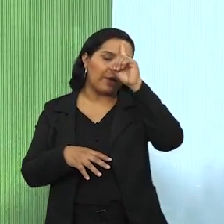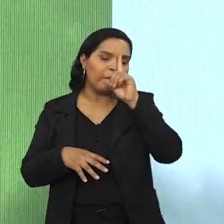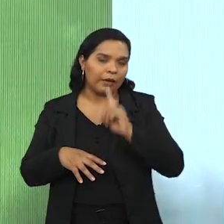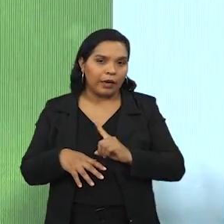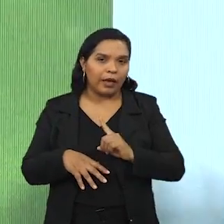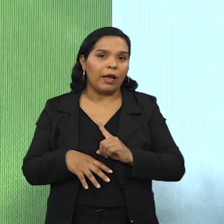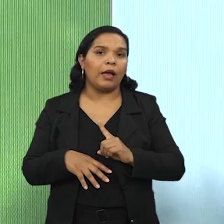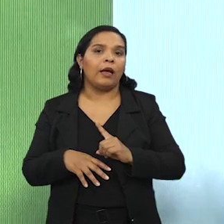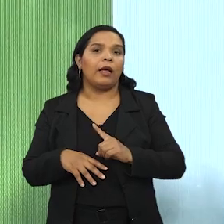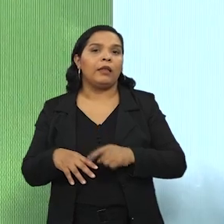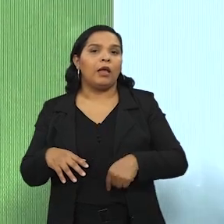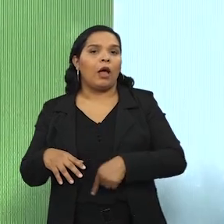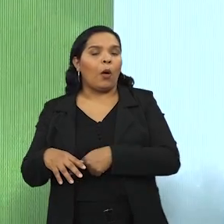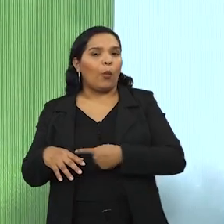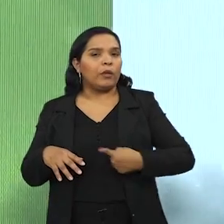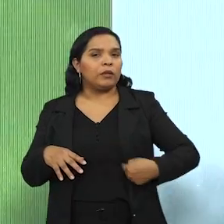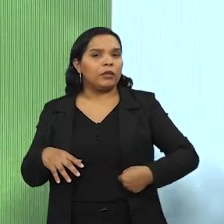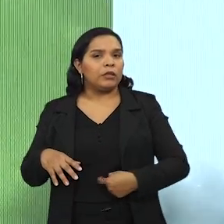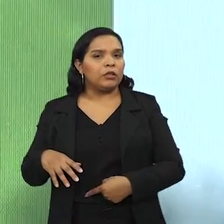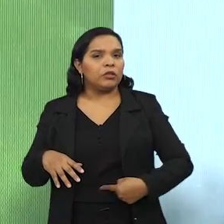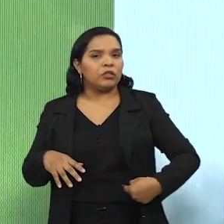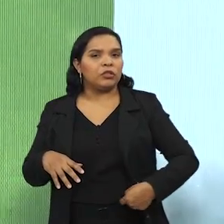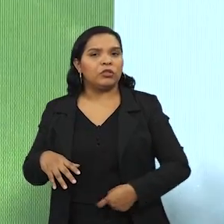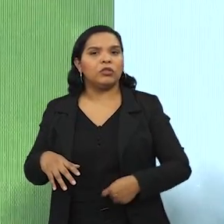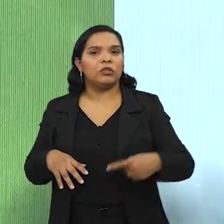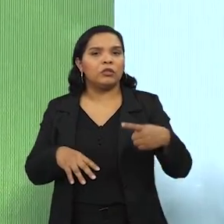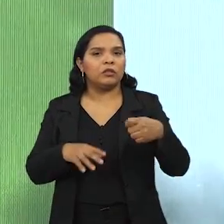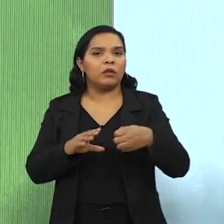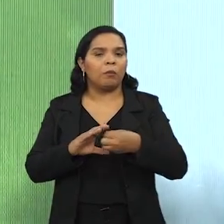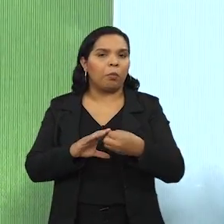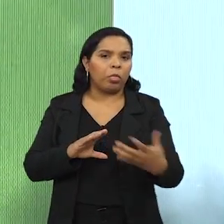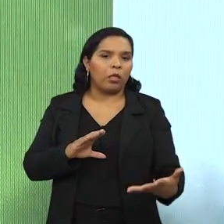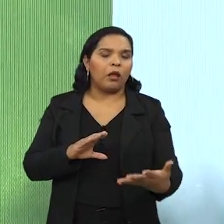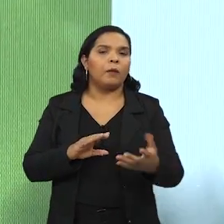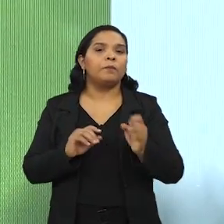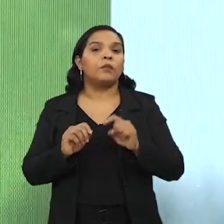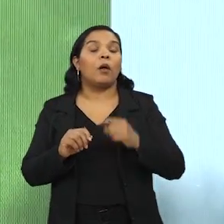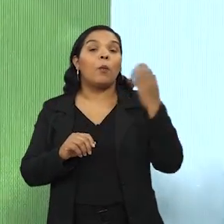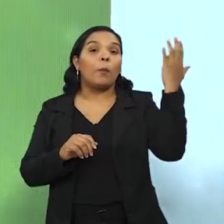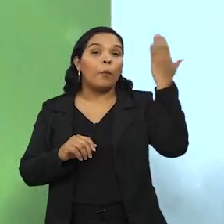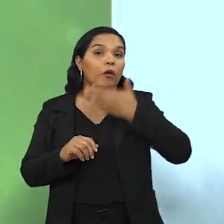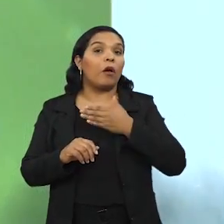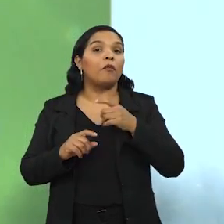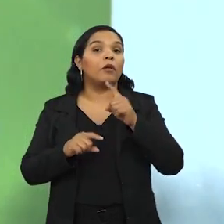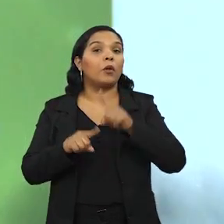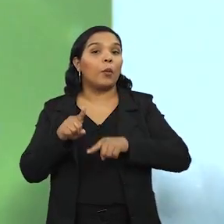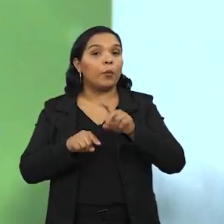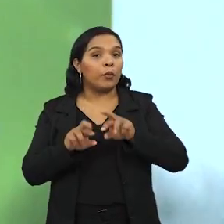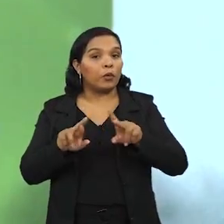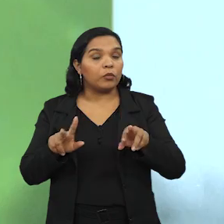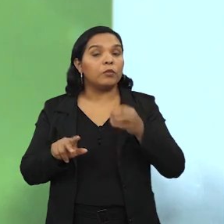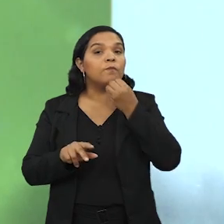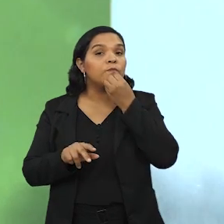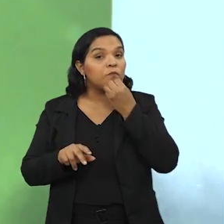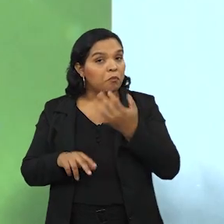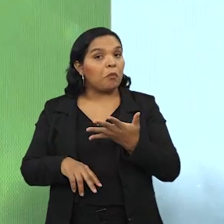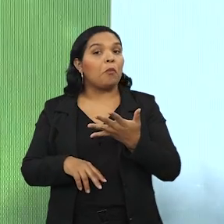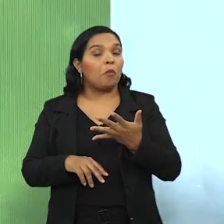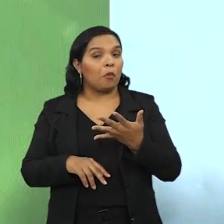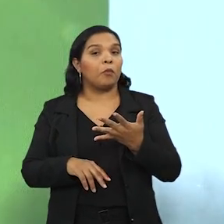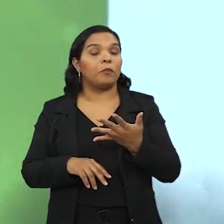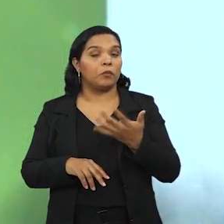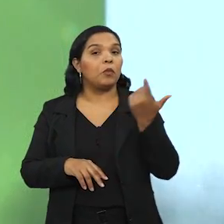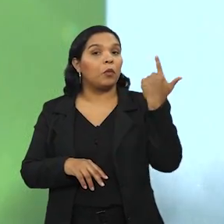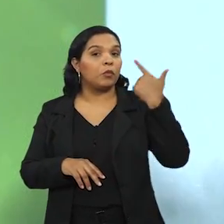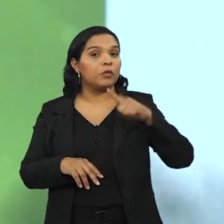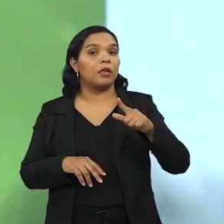coloração amarelada, o intestino dessa larva ela acaba saindo. Então isso é uma comprovação que esse extrato ele tem uma